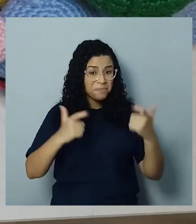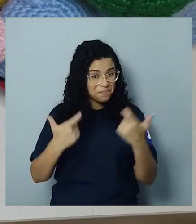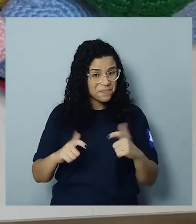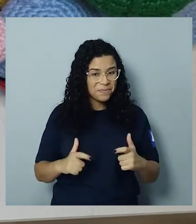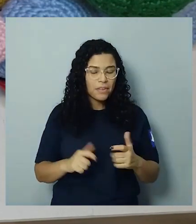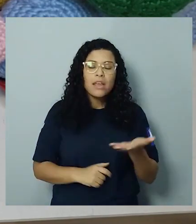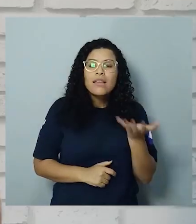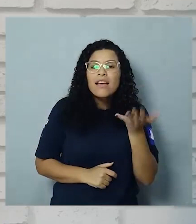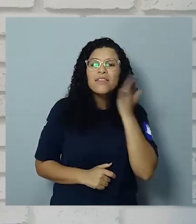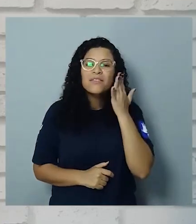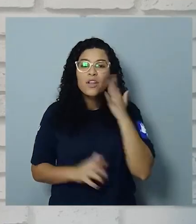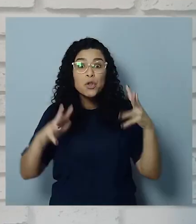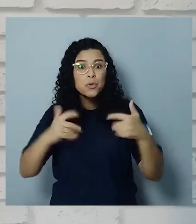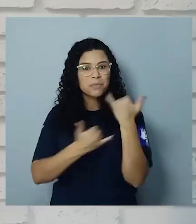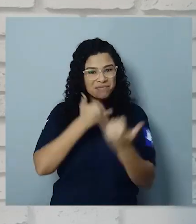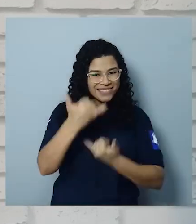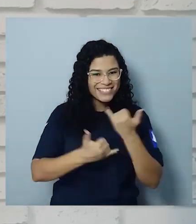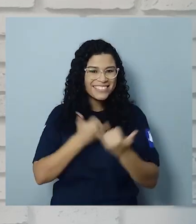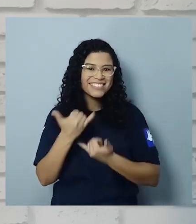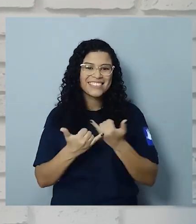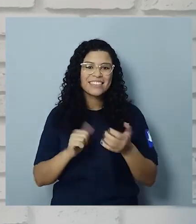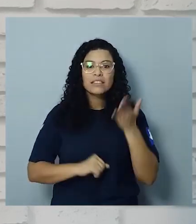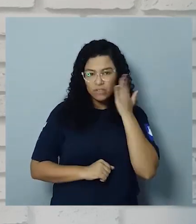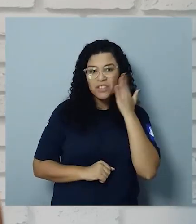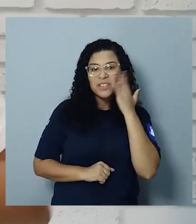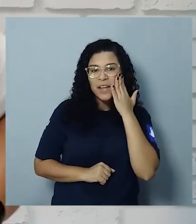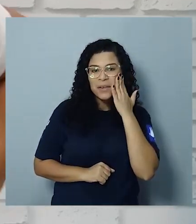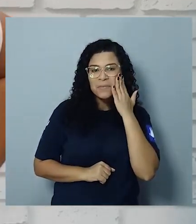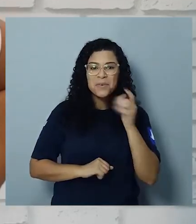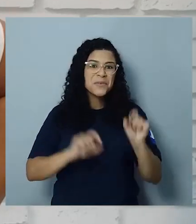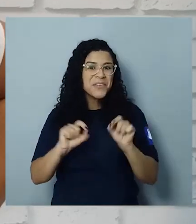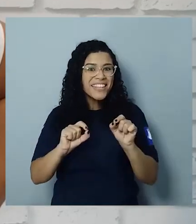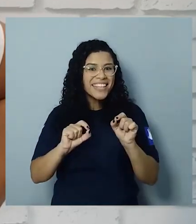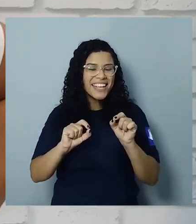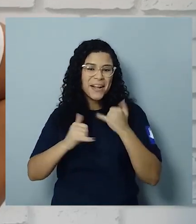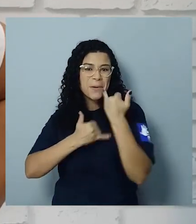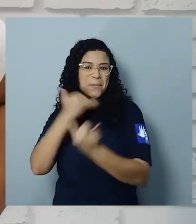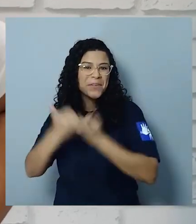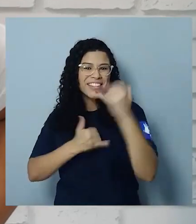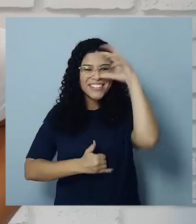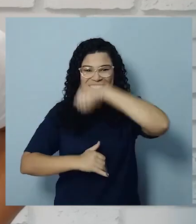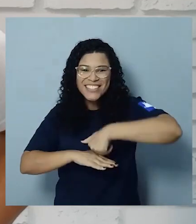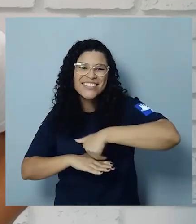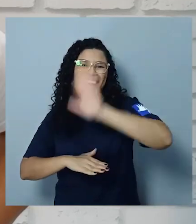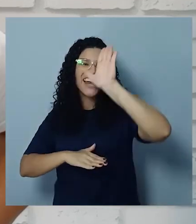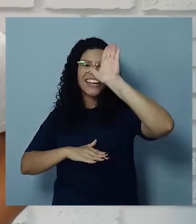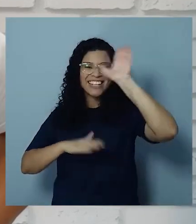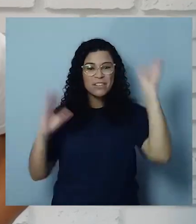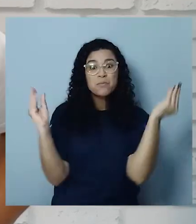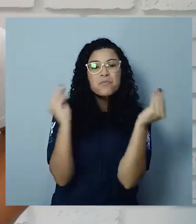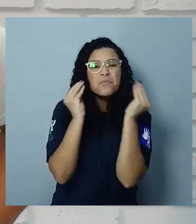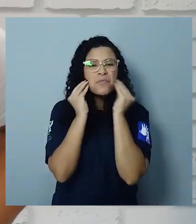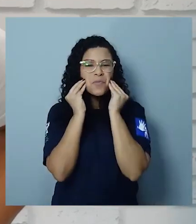coisas nos locais corretos quero ver todo mundo brincando Em que já sabem é brincando